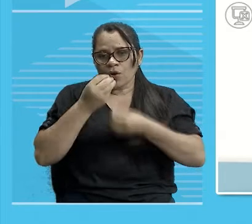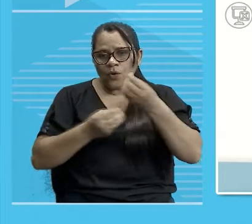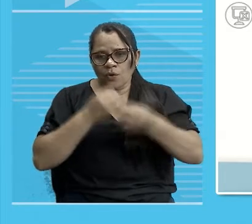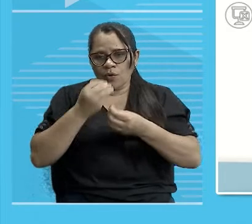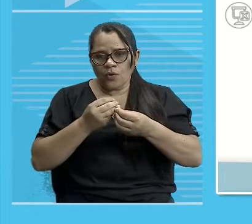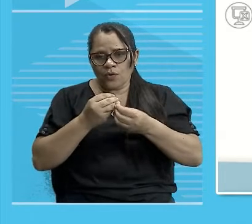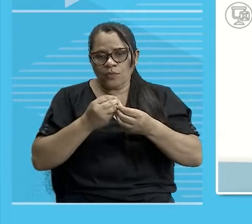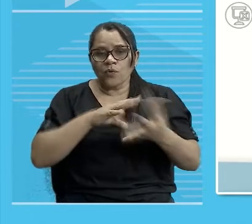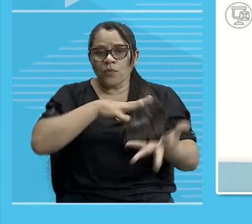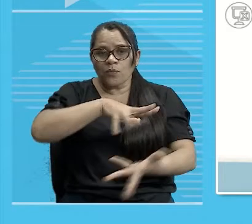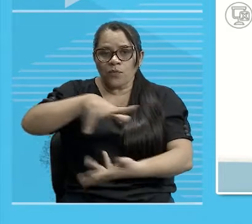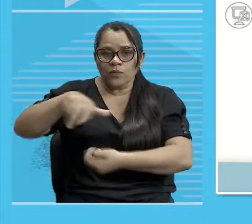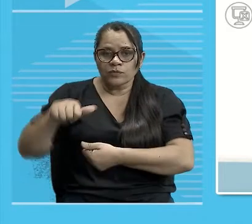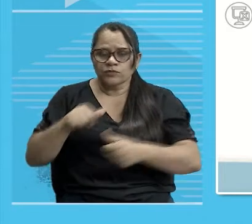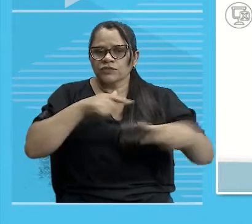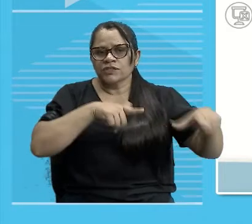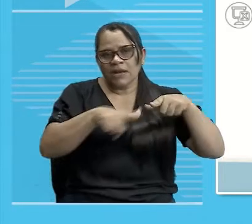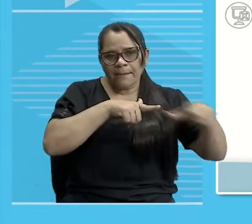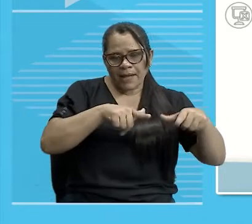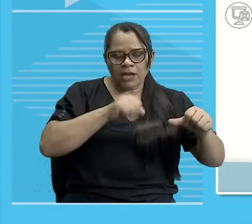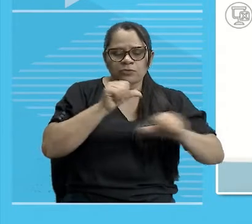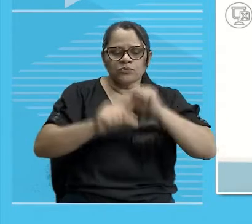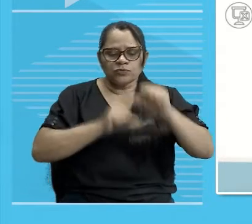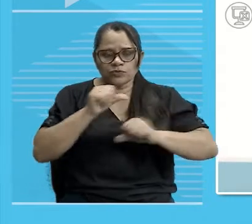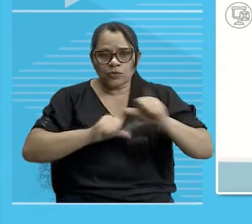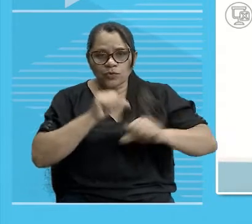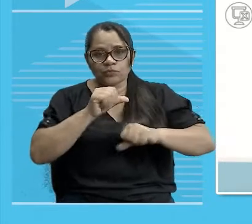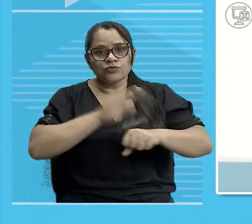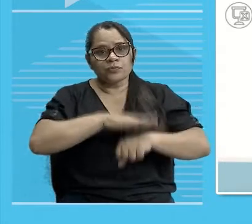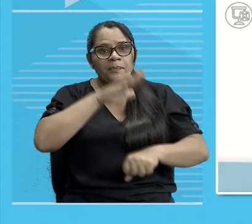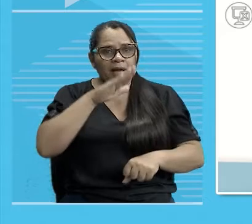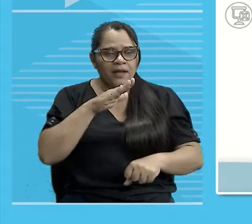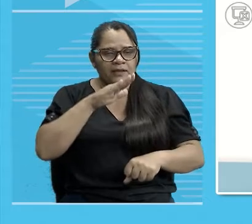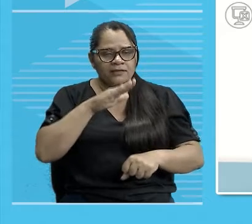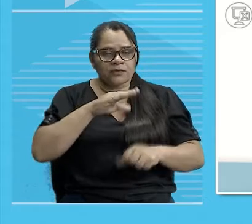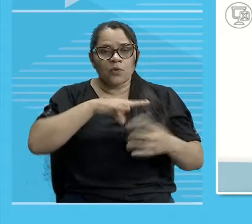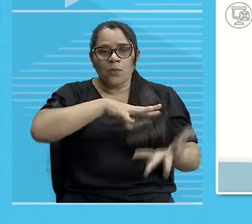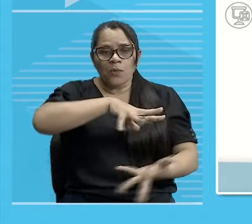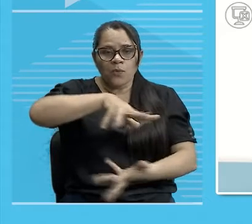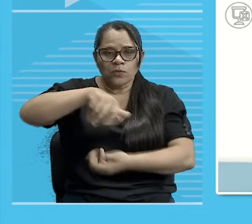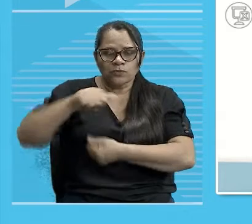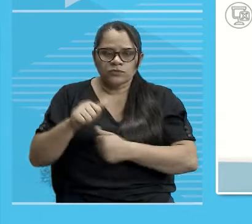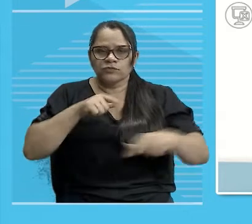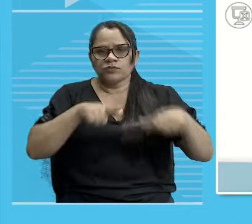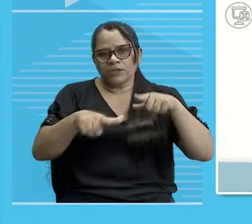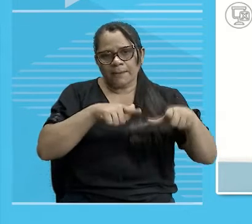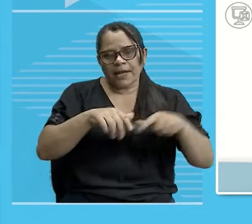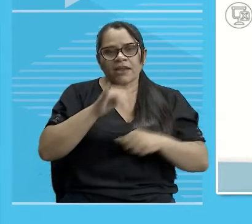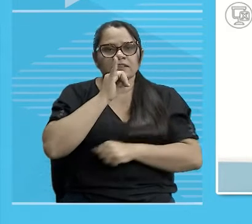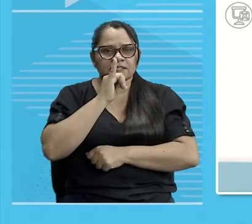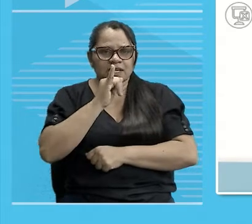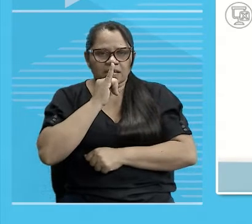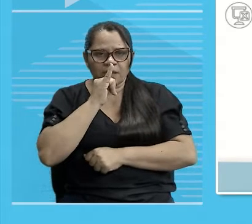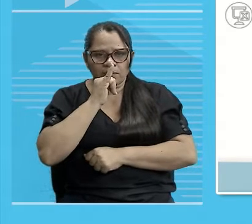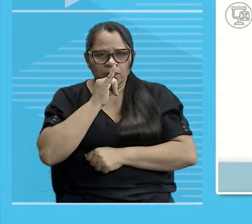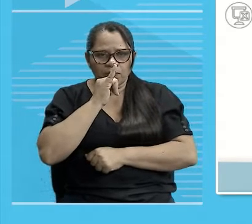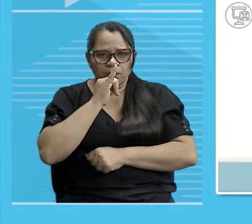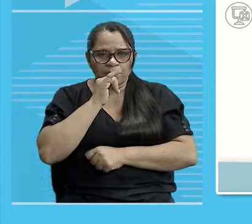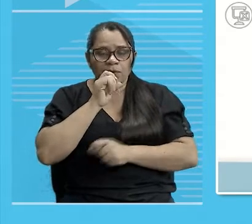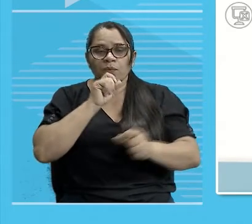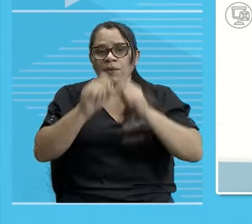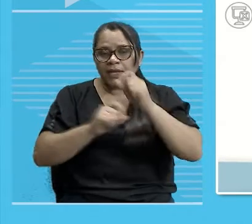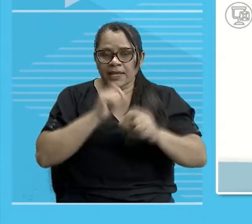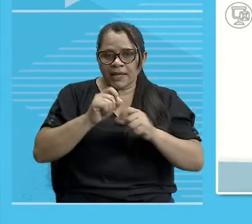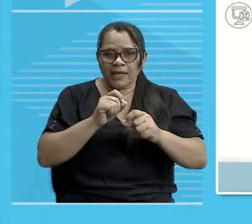o mundo do trabalho mudou demais o mundo trabalho por exemplo a automação